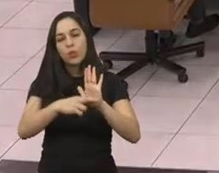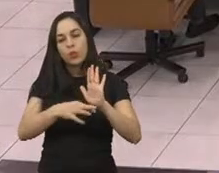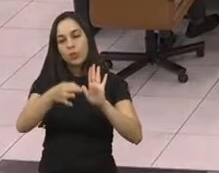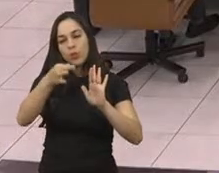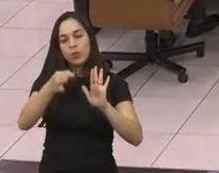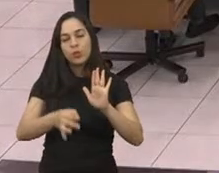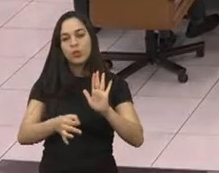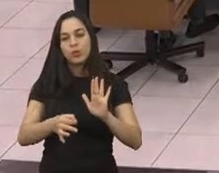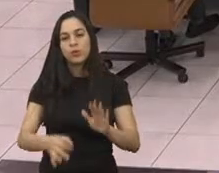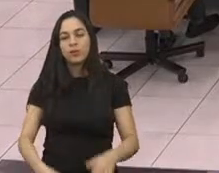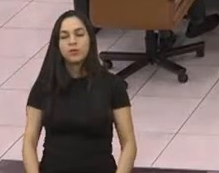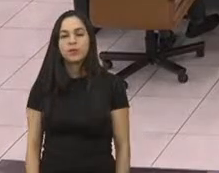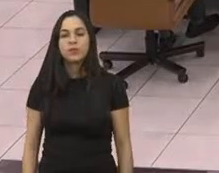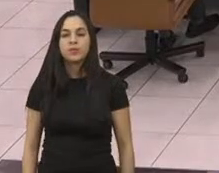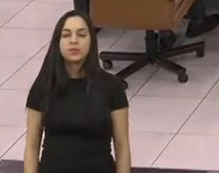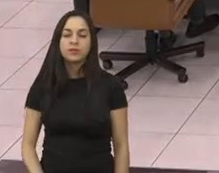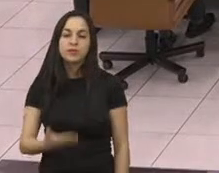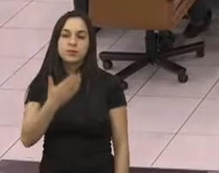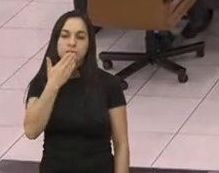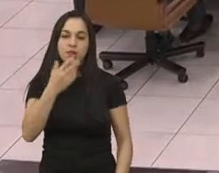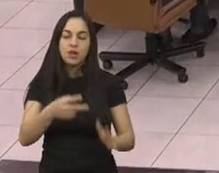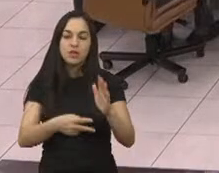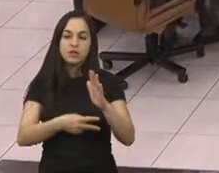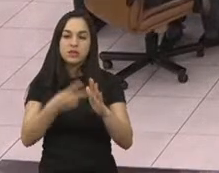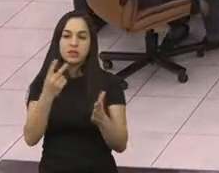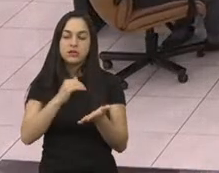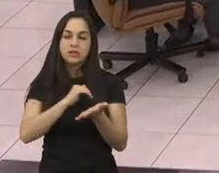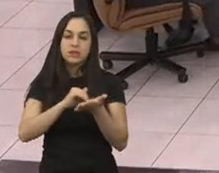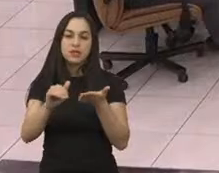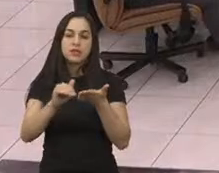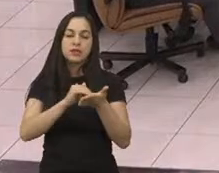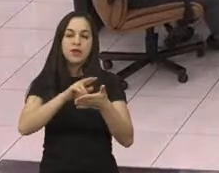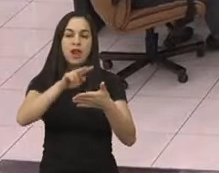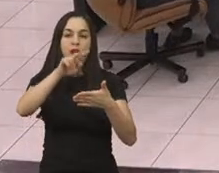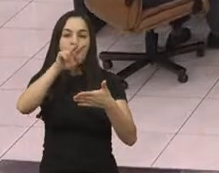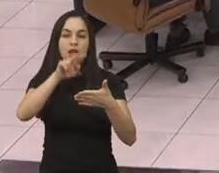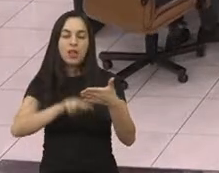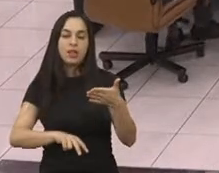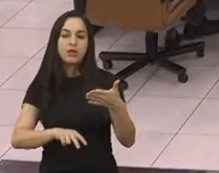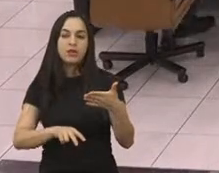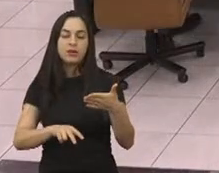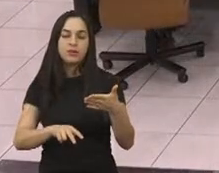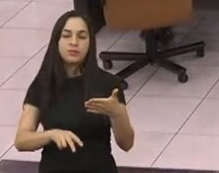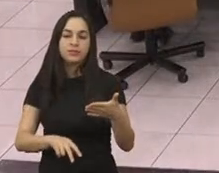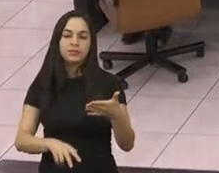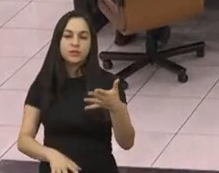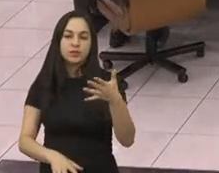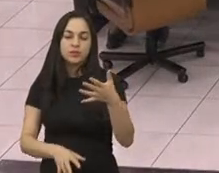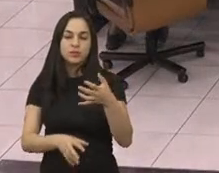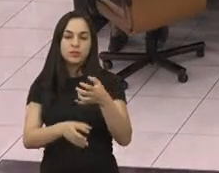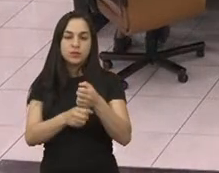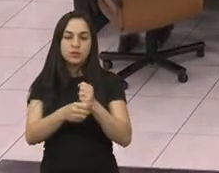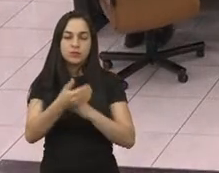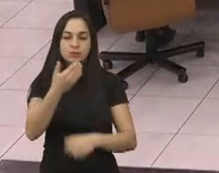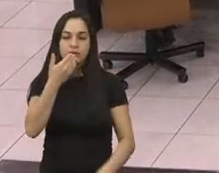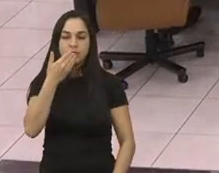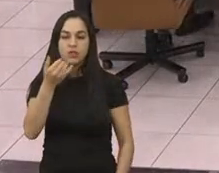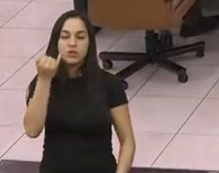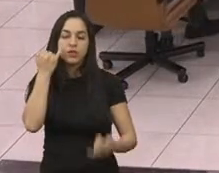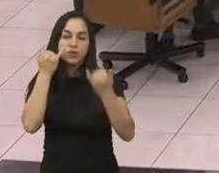regimental. Solicito ao segundo secretário que faça a leitura das sínteses dos pedidos